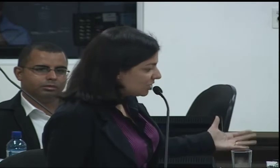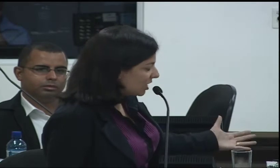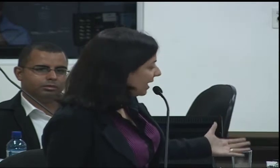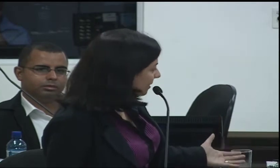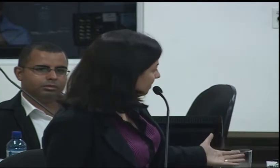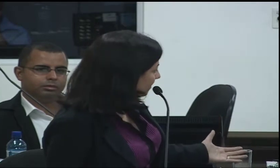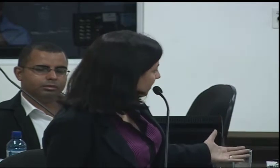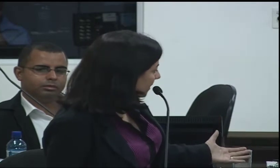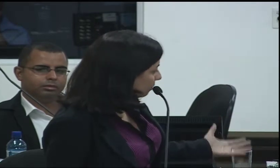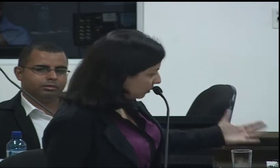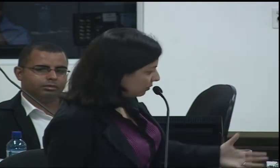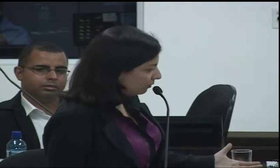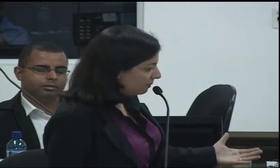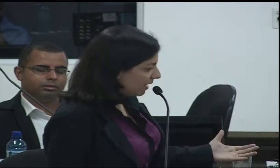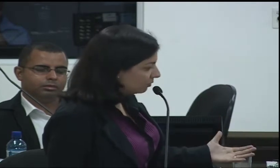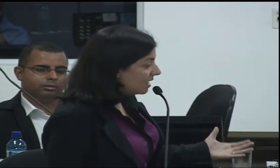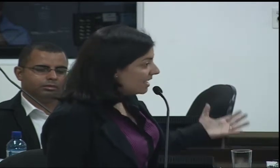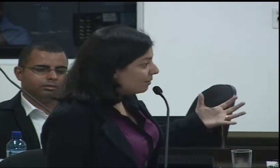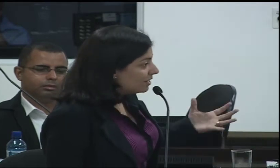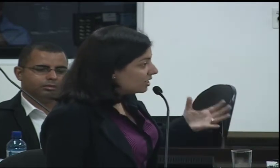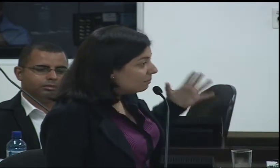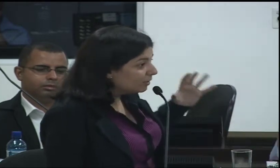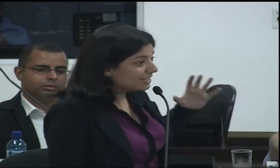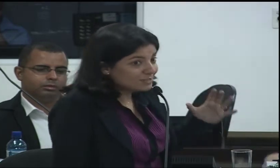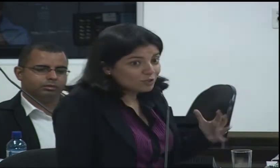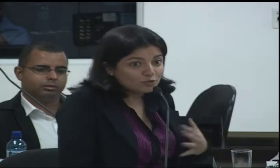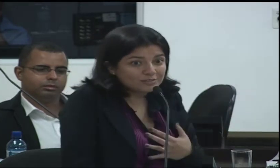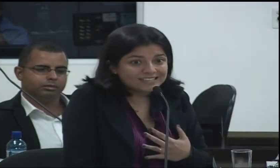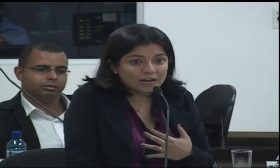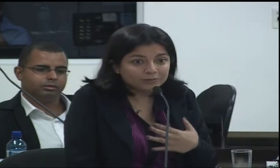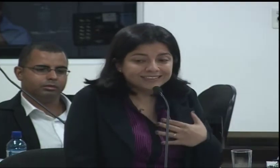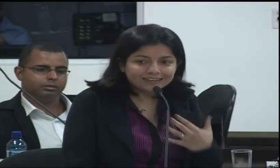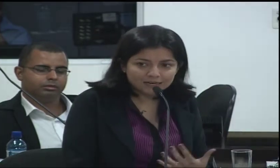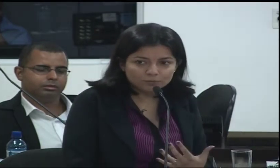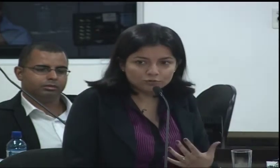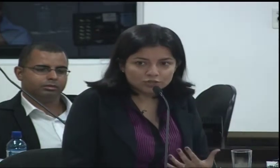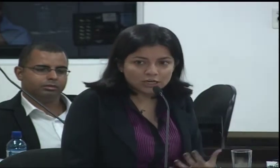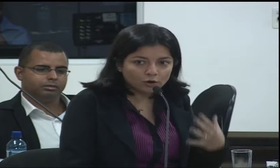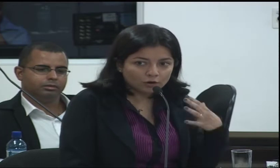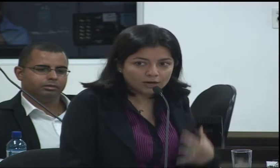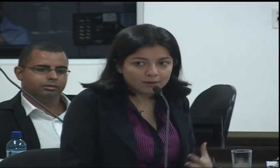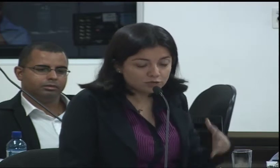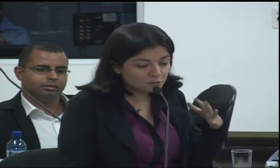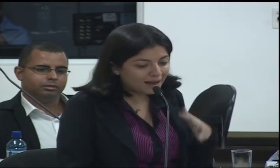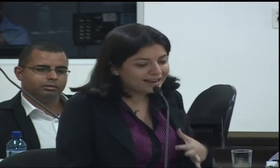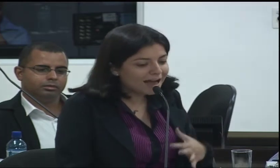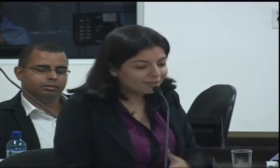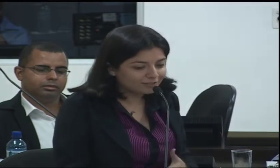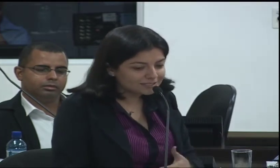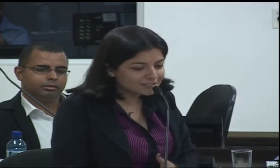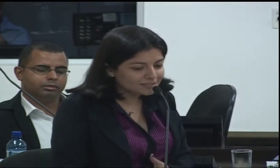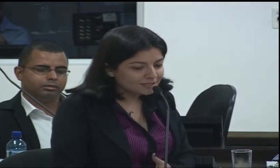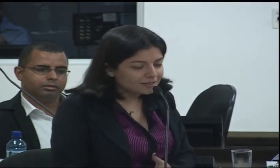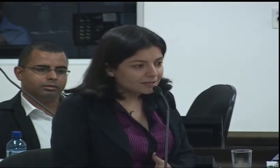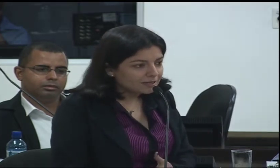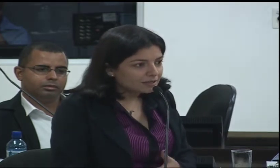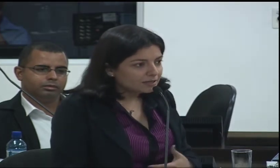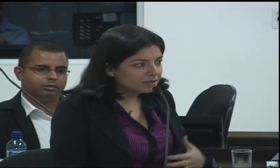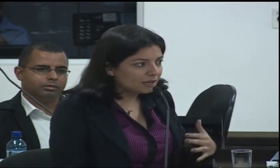achar muito sofrimento eu acho que muitas vezes nos exaltamos e colocamos palavras